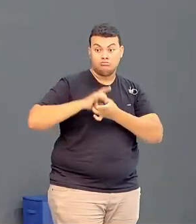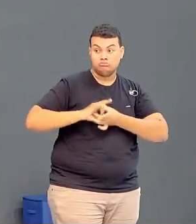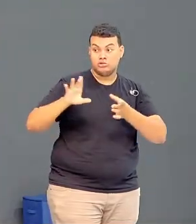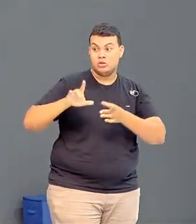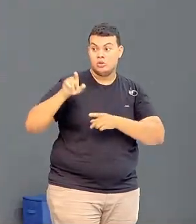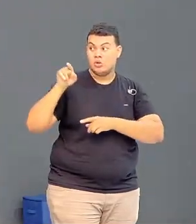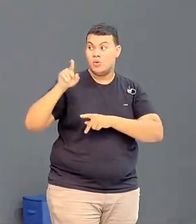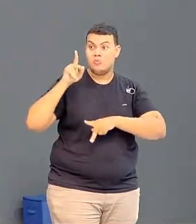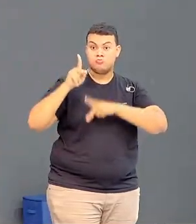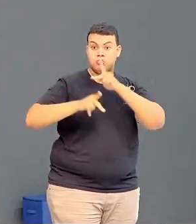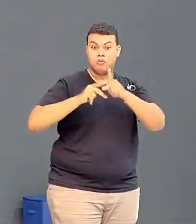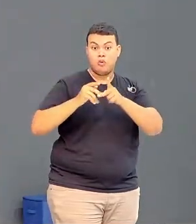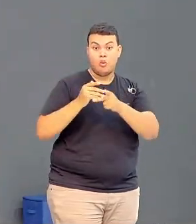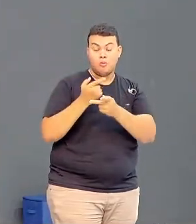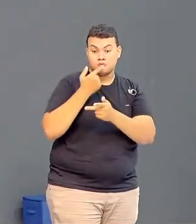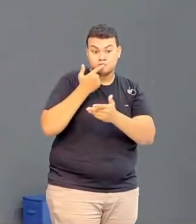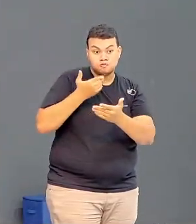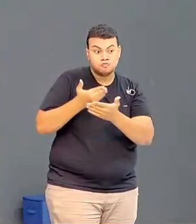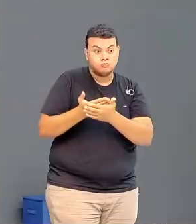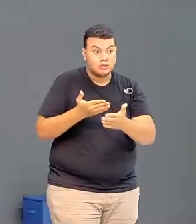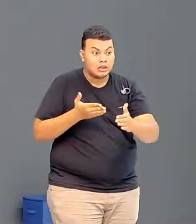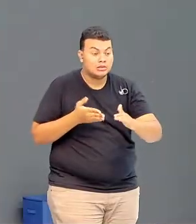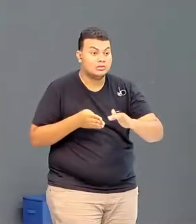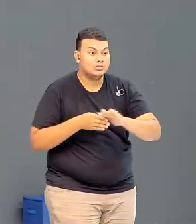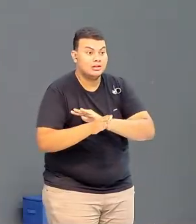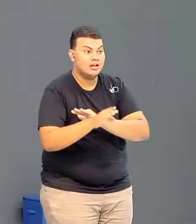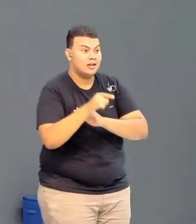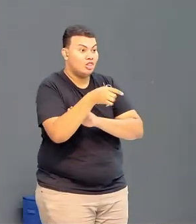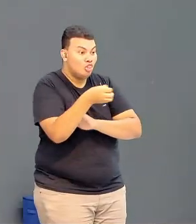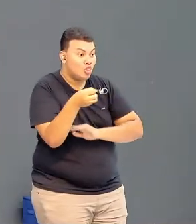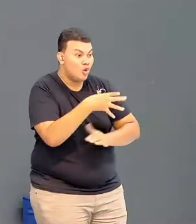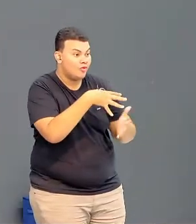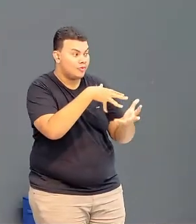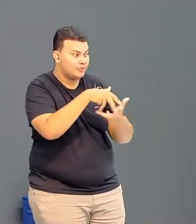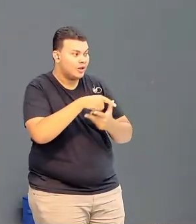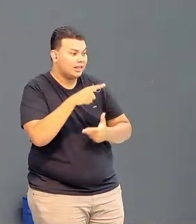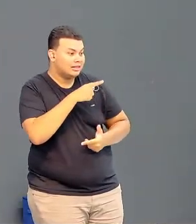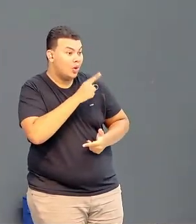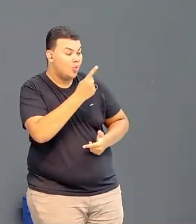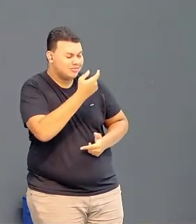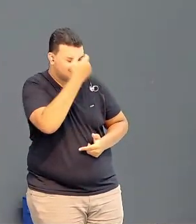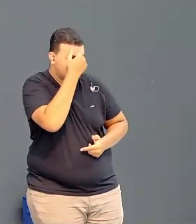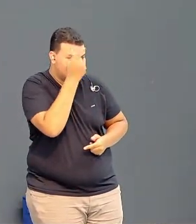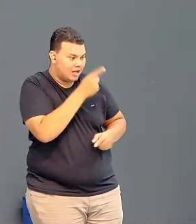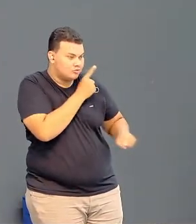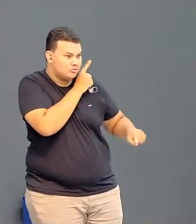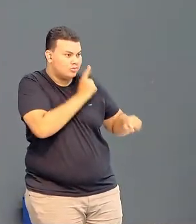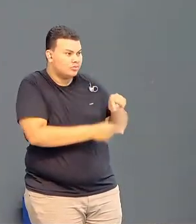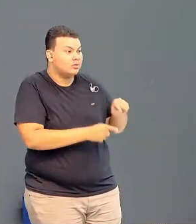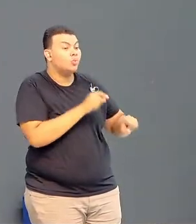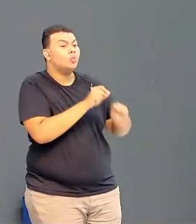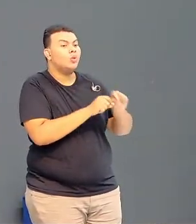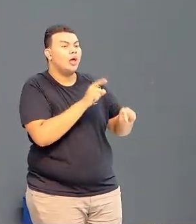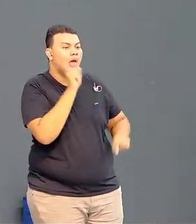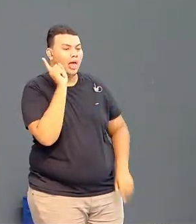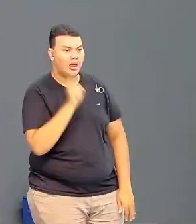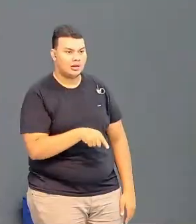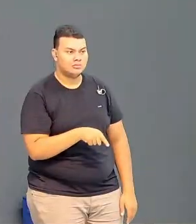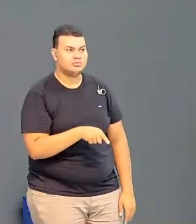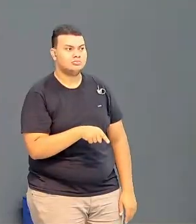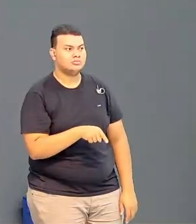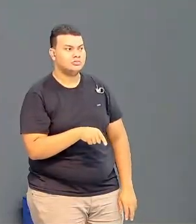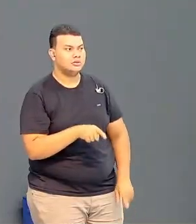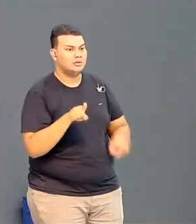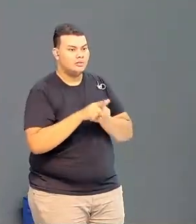já está para entrar na terra prometida, o povo ainda tinha uma fortaleza na mente, a ponto de